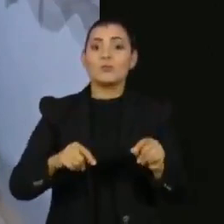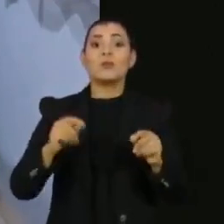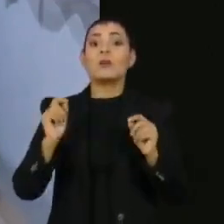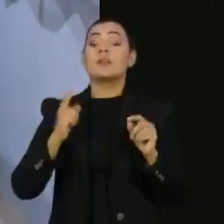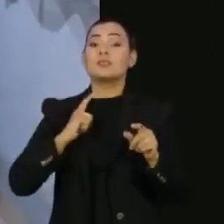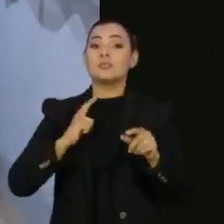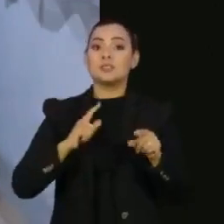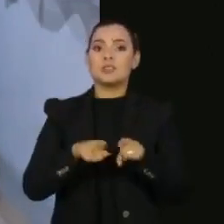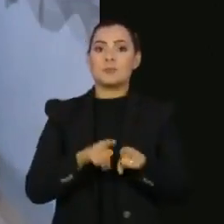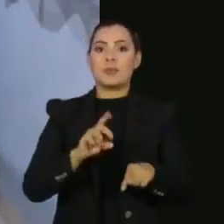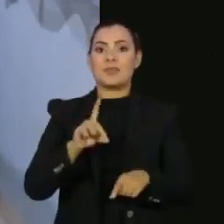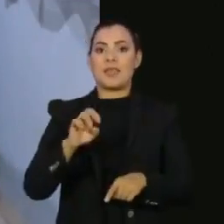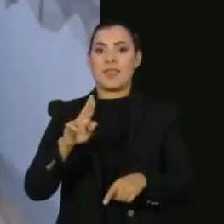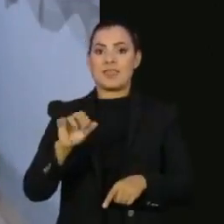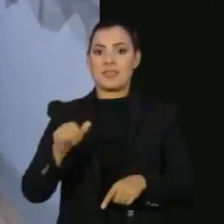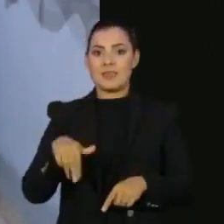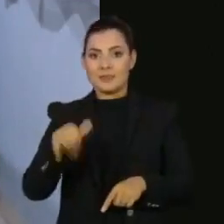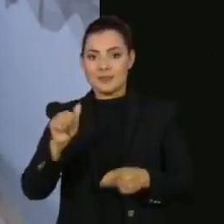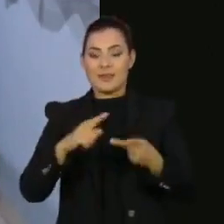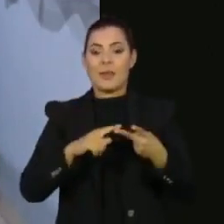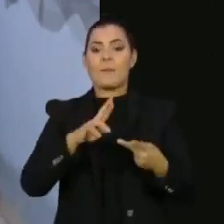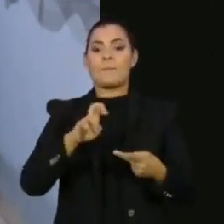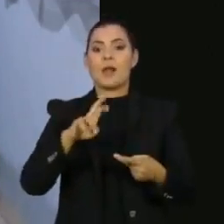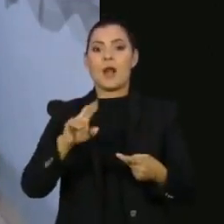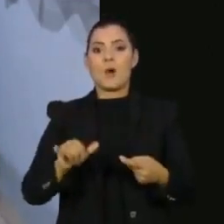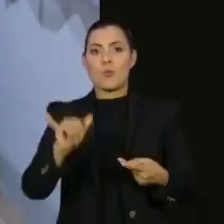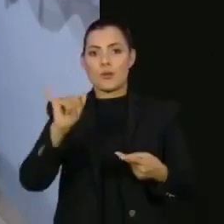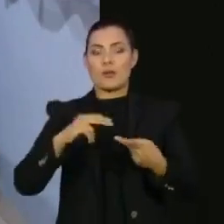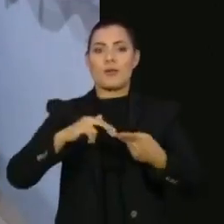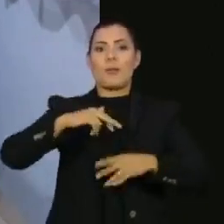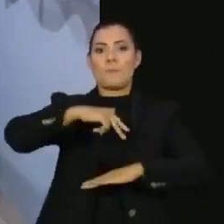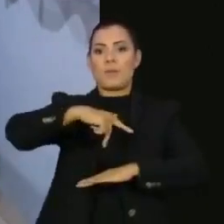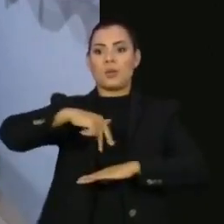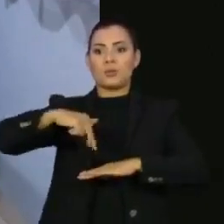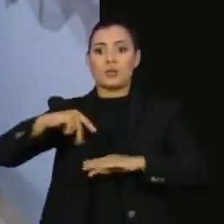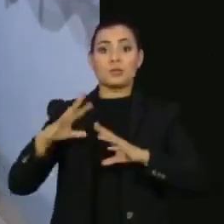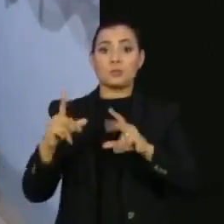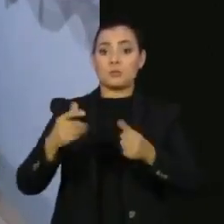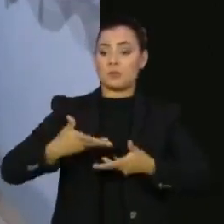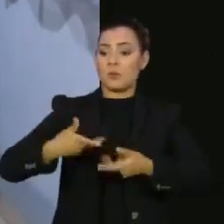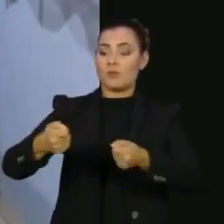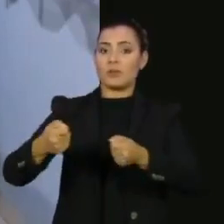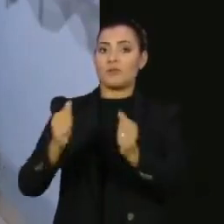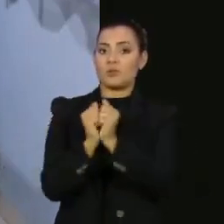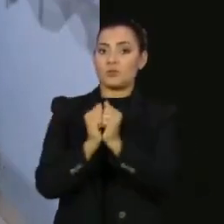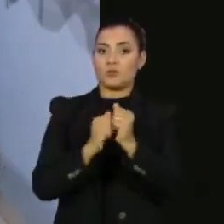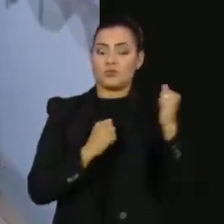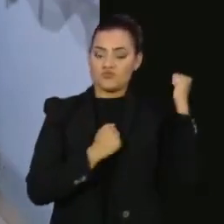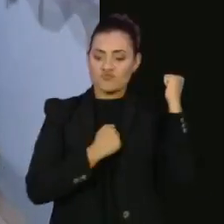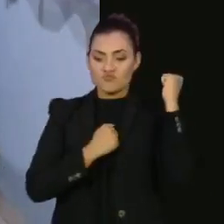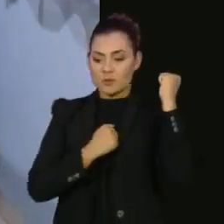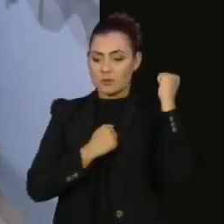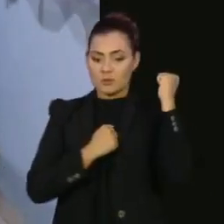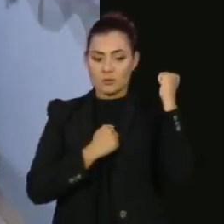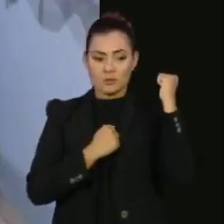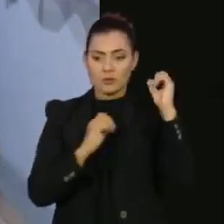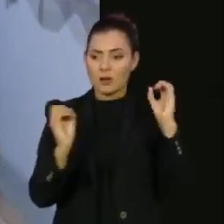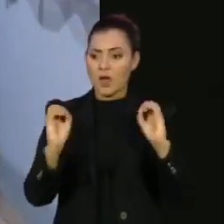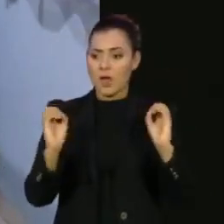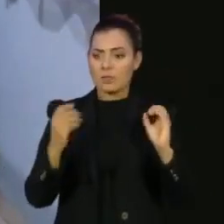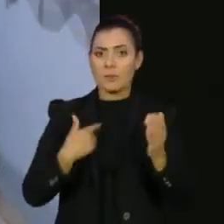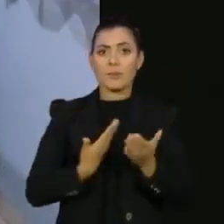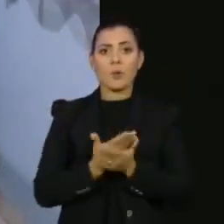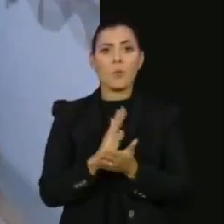da Diana Ross, do Barry White, do Michael Jackson, ninguém me chamava para dançar. E aquilo começou